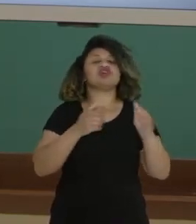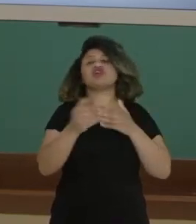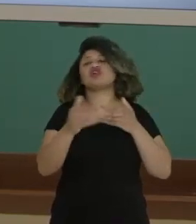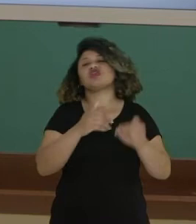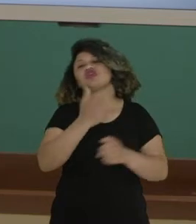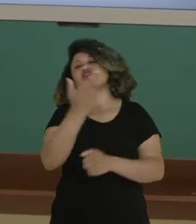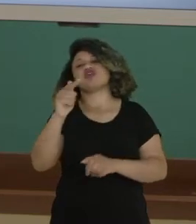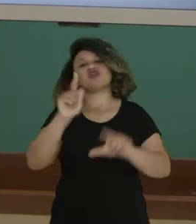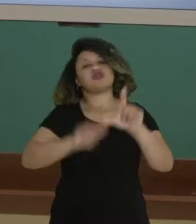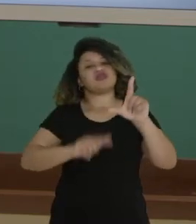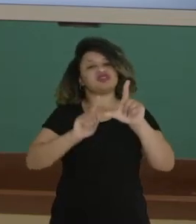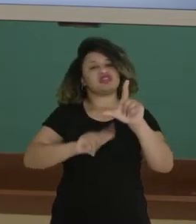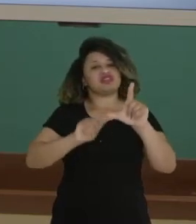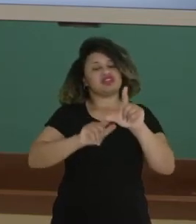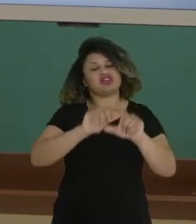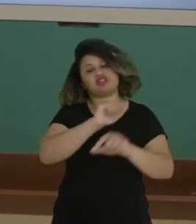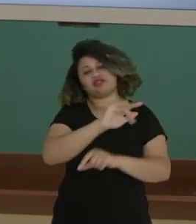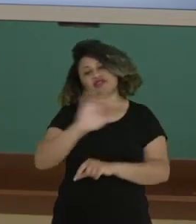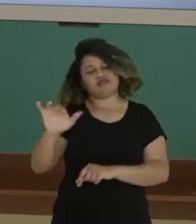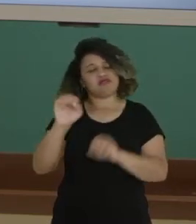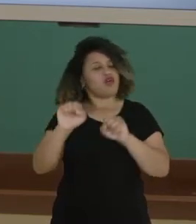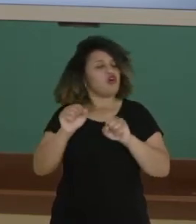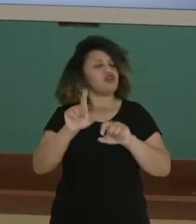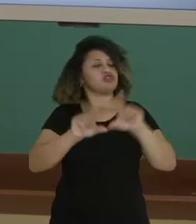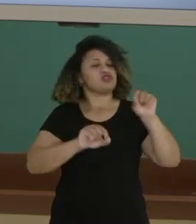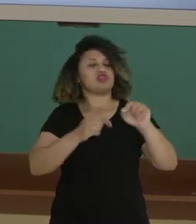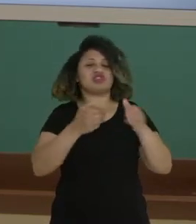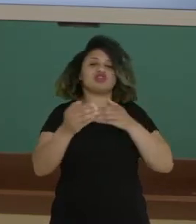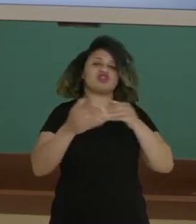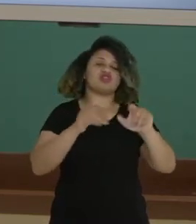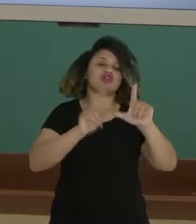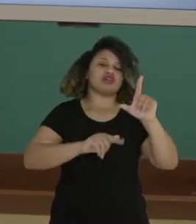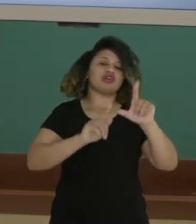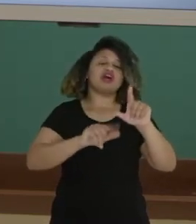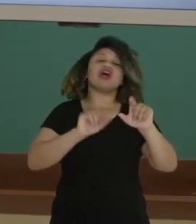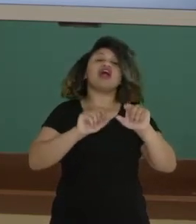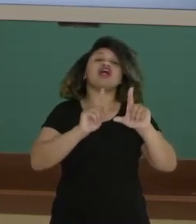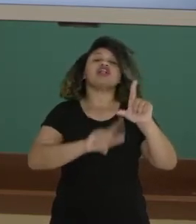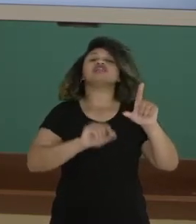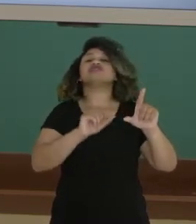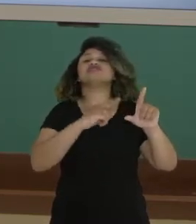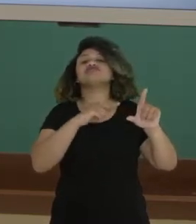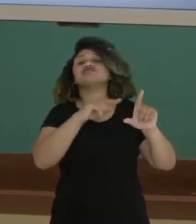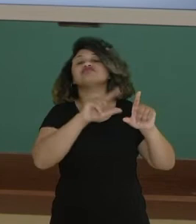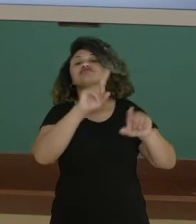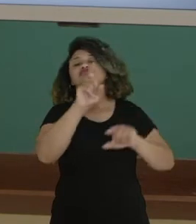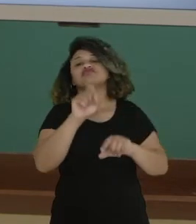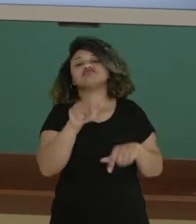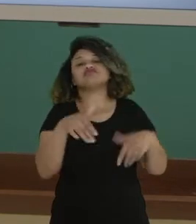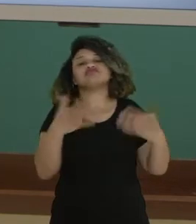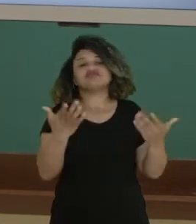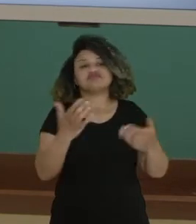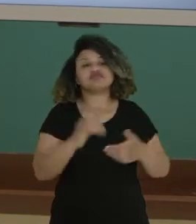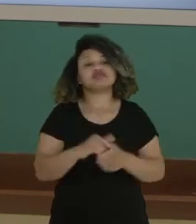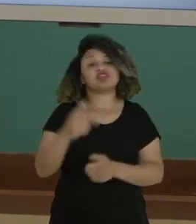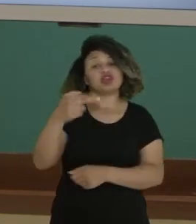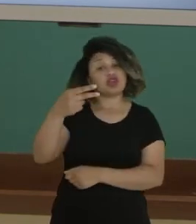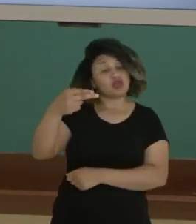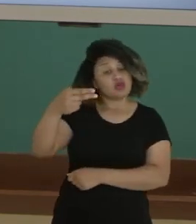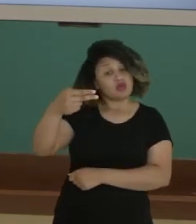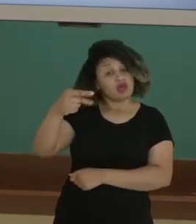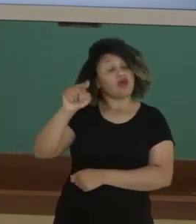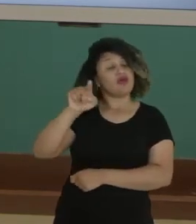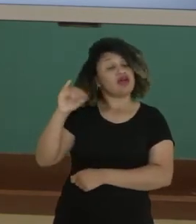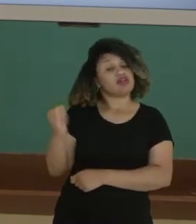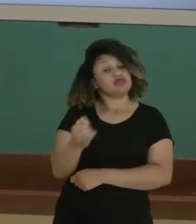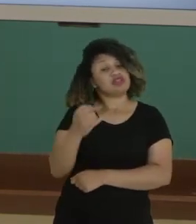do alfabeto, tá bom? Então é a incógnita, é a letrinha que vai estar ali. E igual, porque é importante ter o sinal de igual. Se